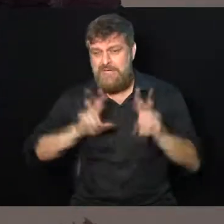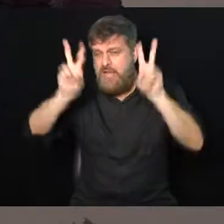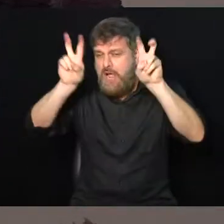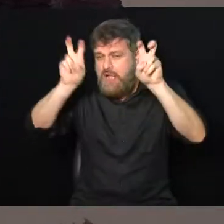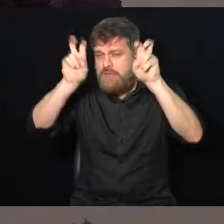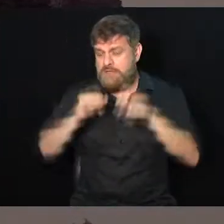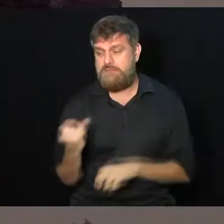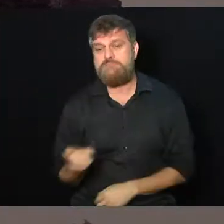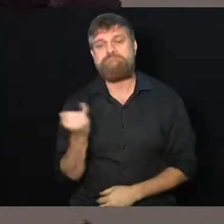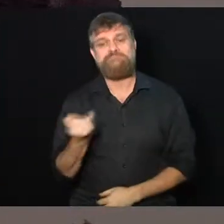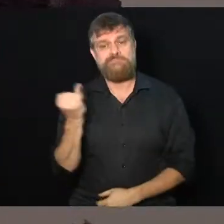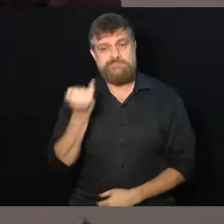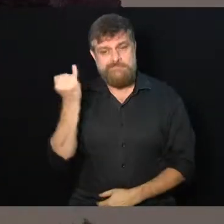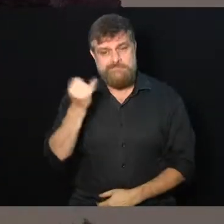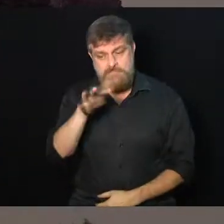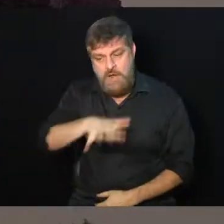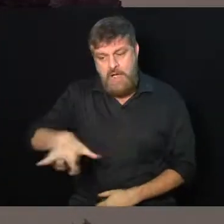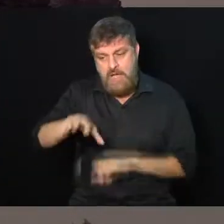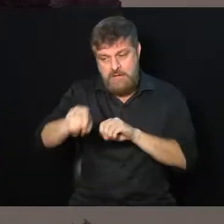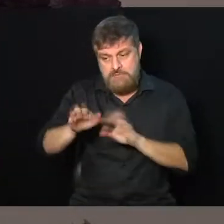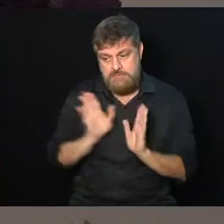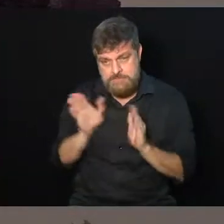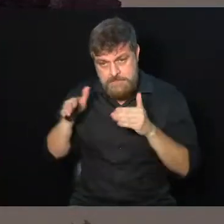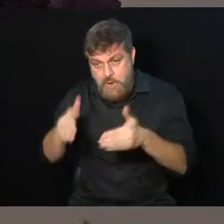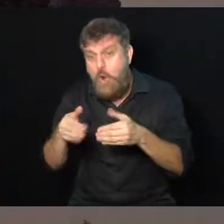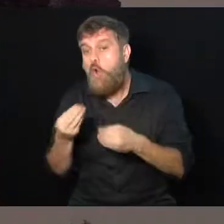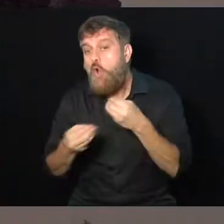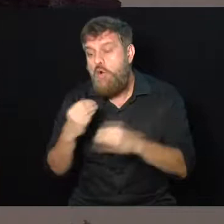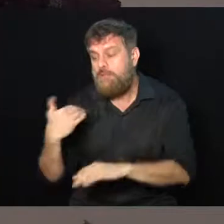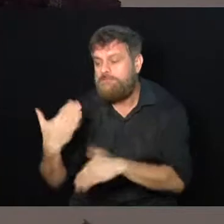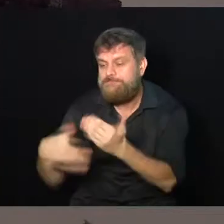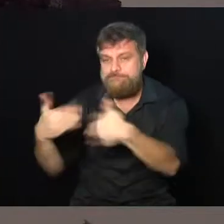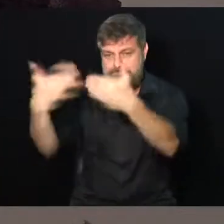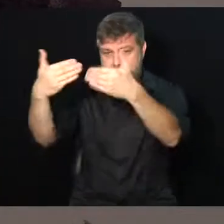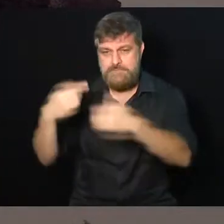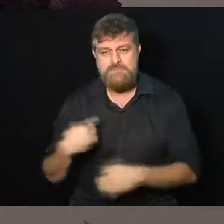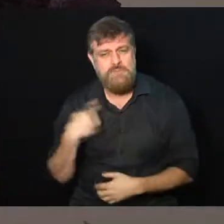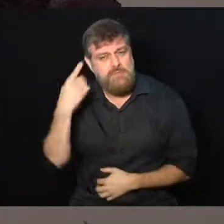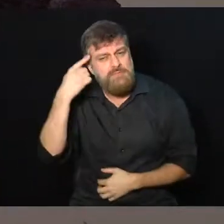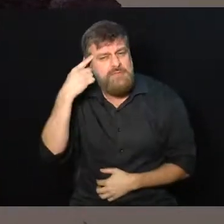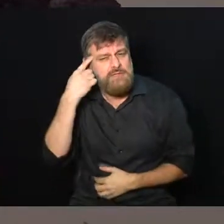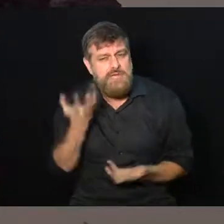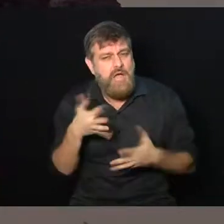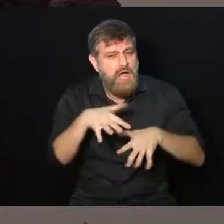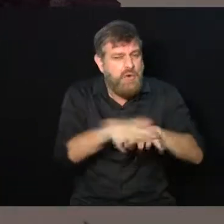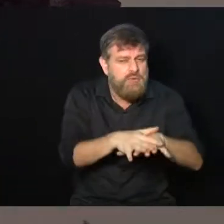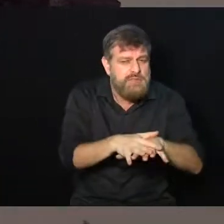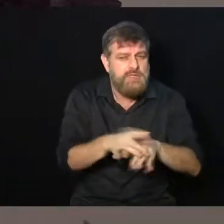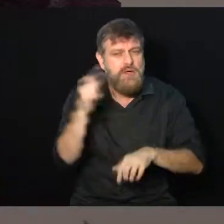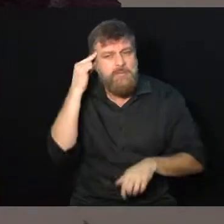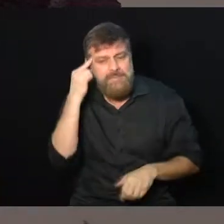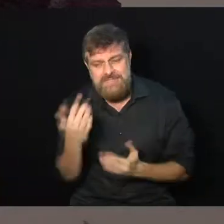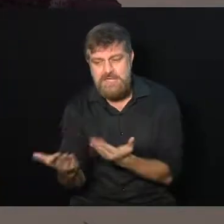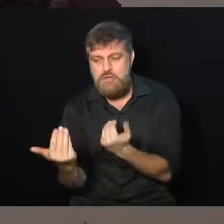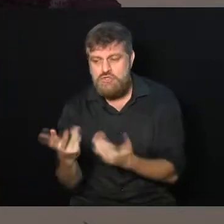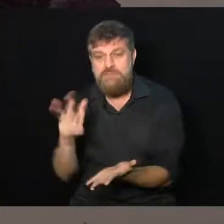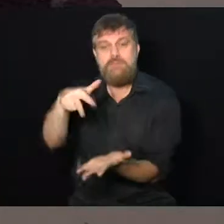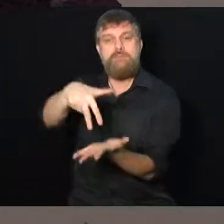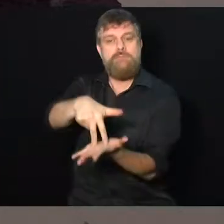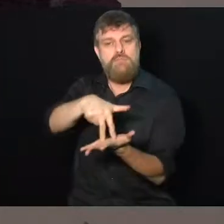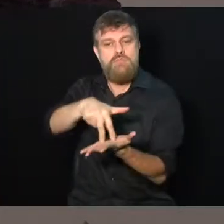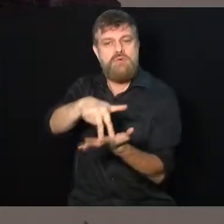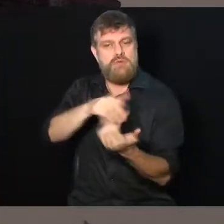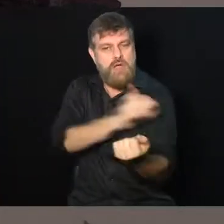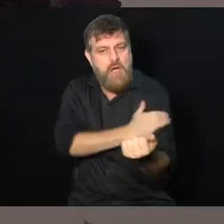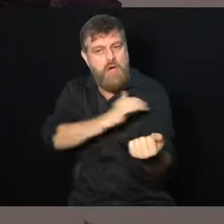são preciosos para a educação, para a gente pensar o avanço da educação, né? Então a gente pensa em inclusão, quando a gente pensa no jovem protagonista, quando a gente